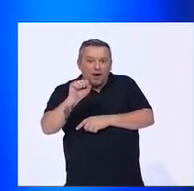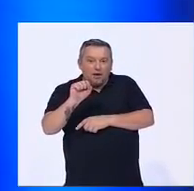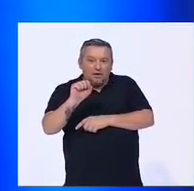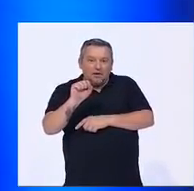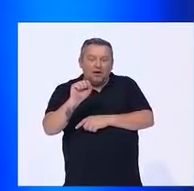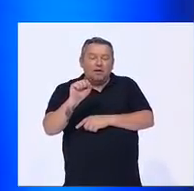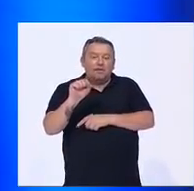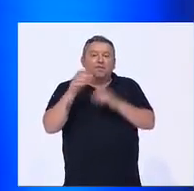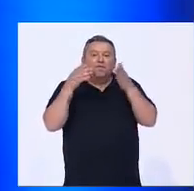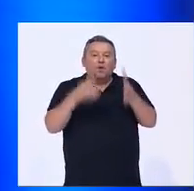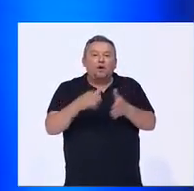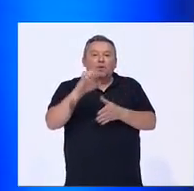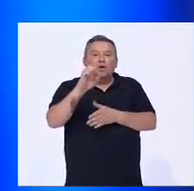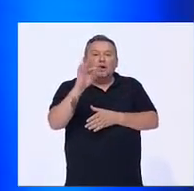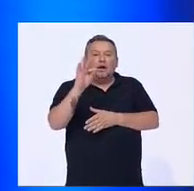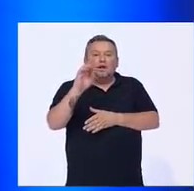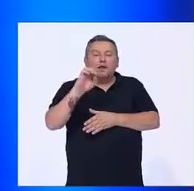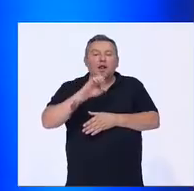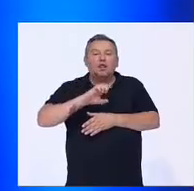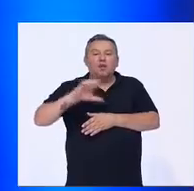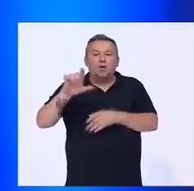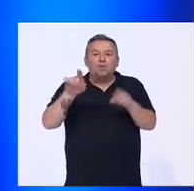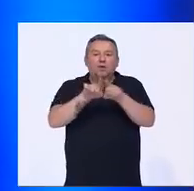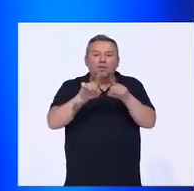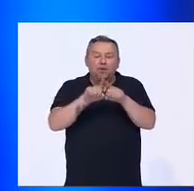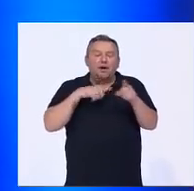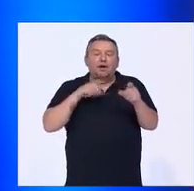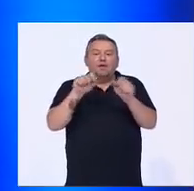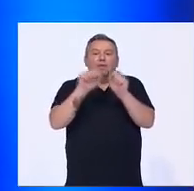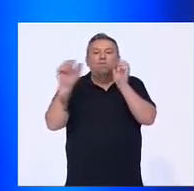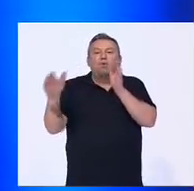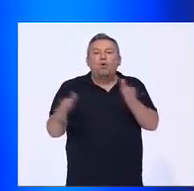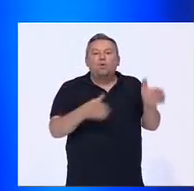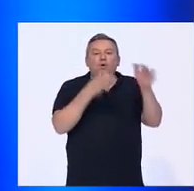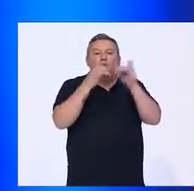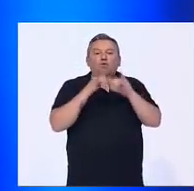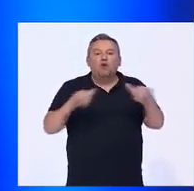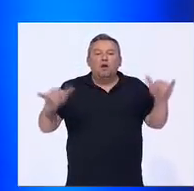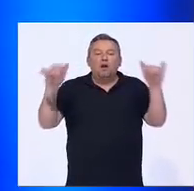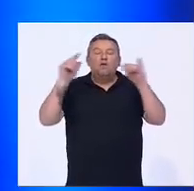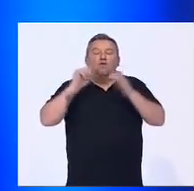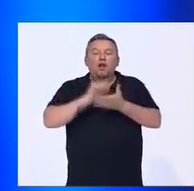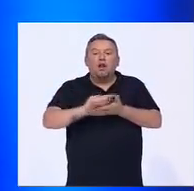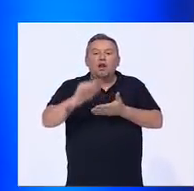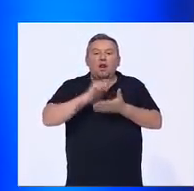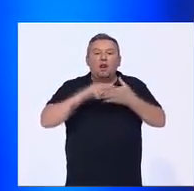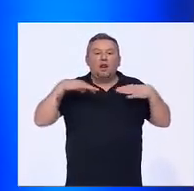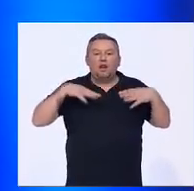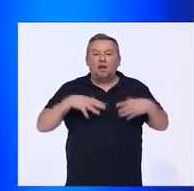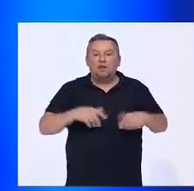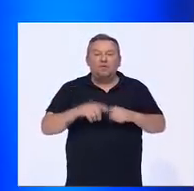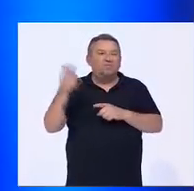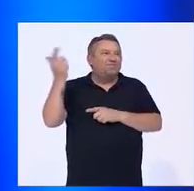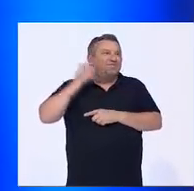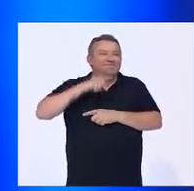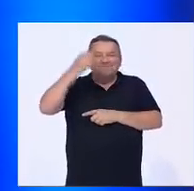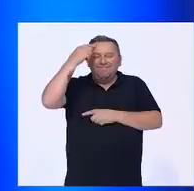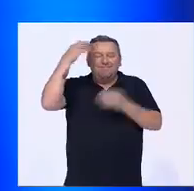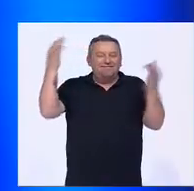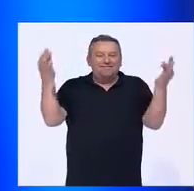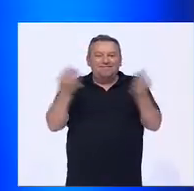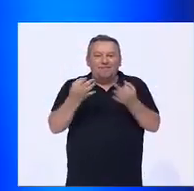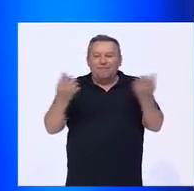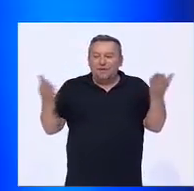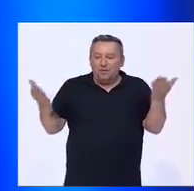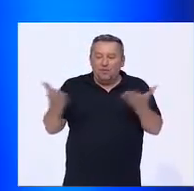um renascimento dessa produção de energia limpa. Então esse setor eu vou dizer assim, é inimaginável. E hoje,